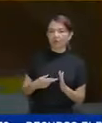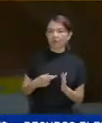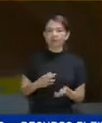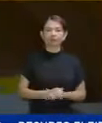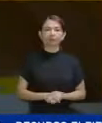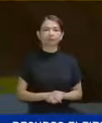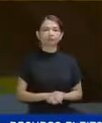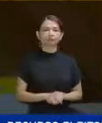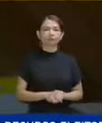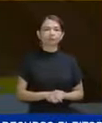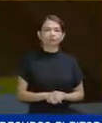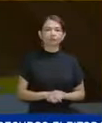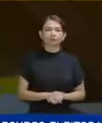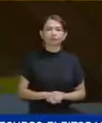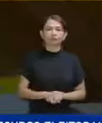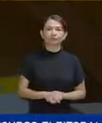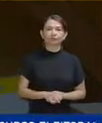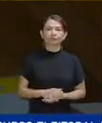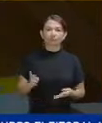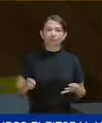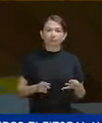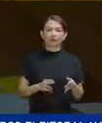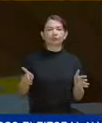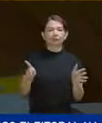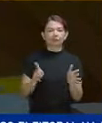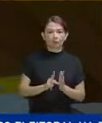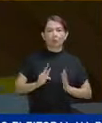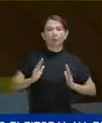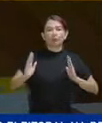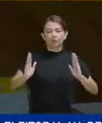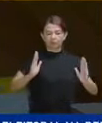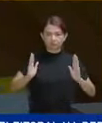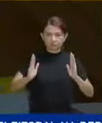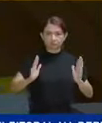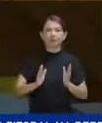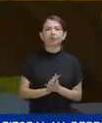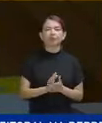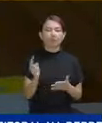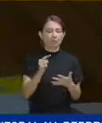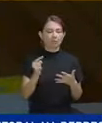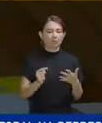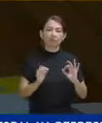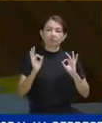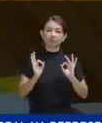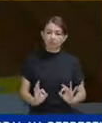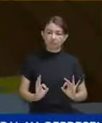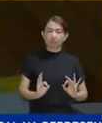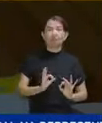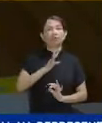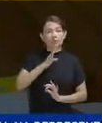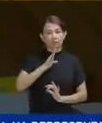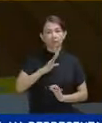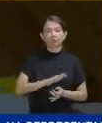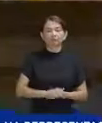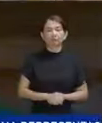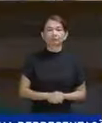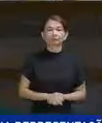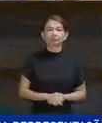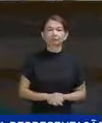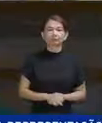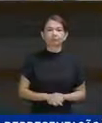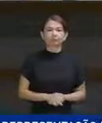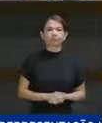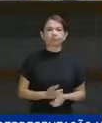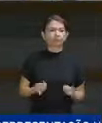juízo de admissibilidade, o recurso ele é Foco próprio, na juíza Paola preenche Santos, todos os demais na requisitos, barra de portanto, rolagem dele inferior. conheço. Primeira pauta de julgamento. Pergunto se há